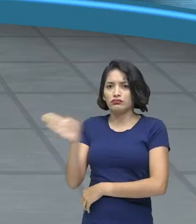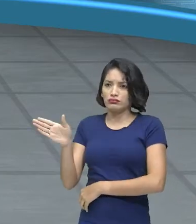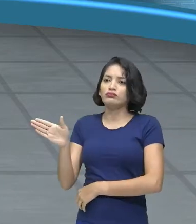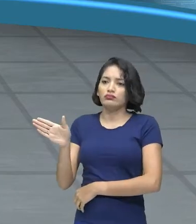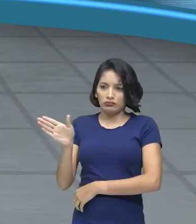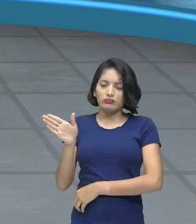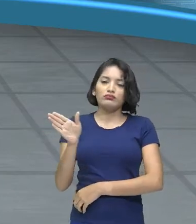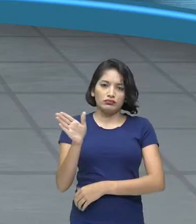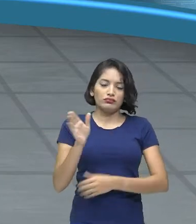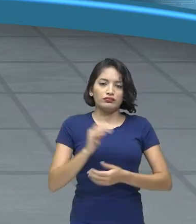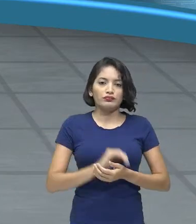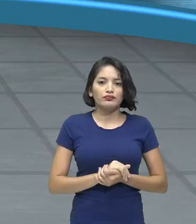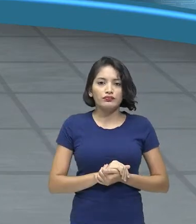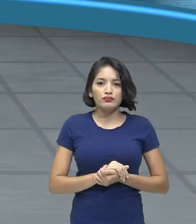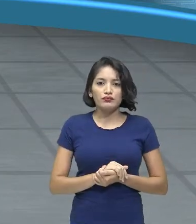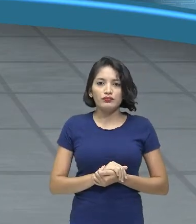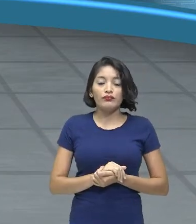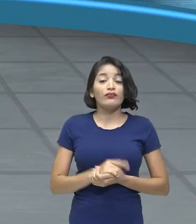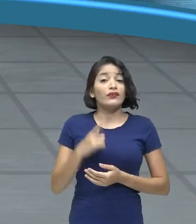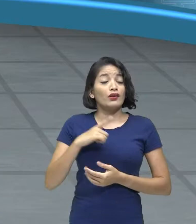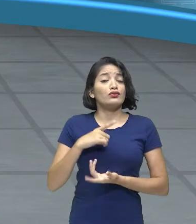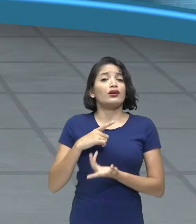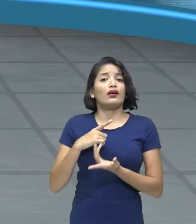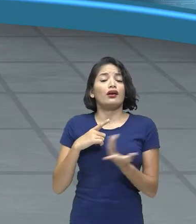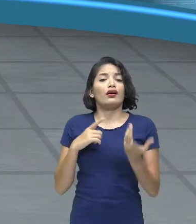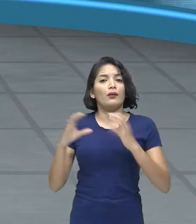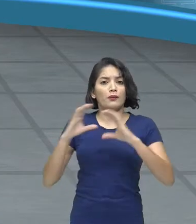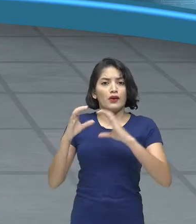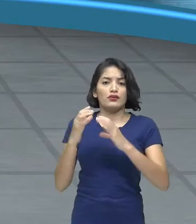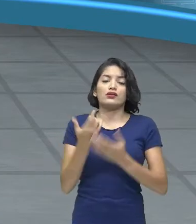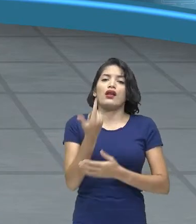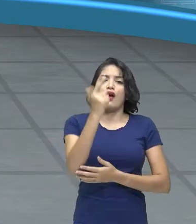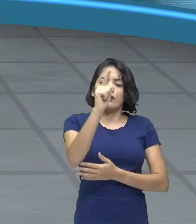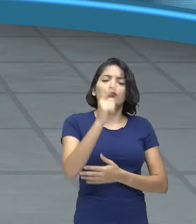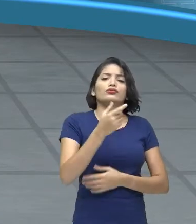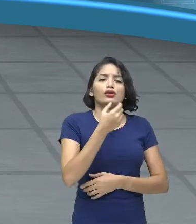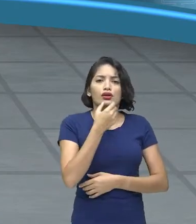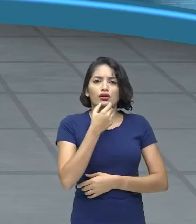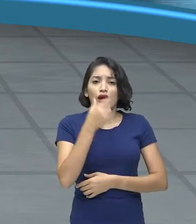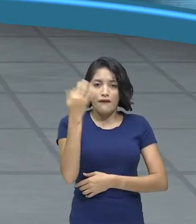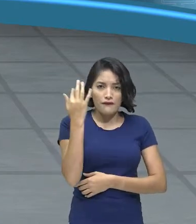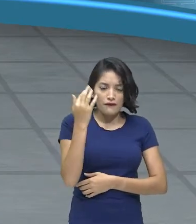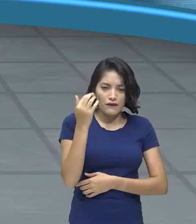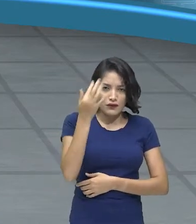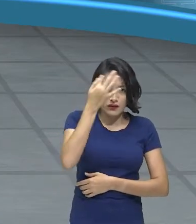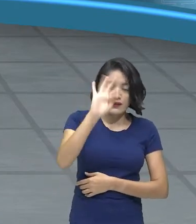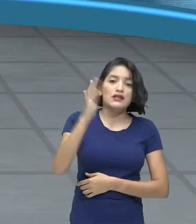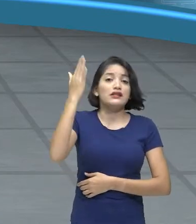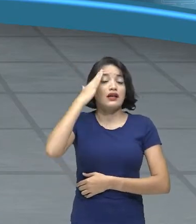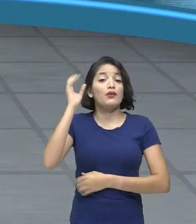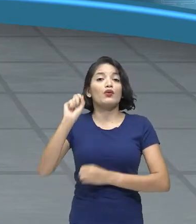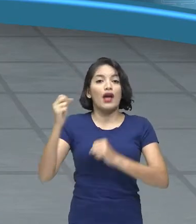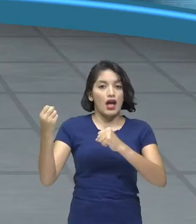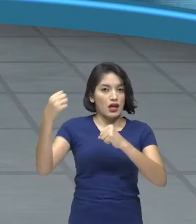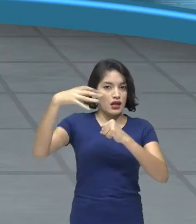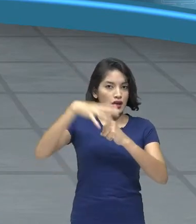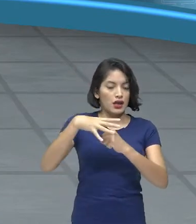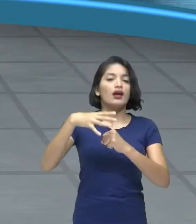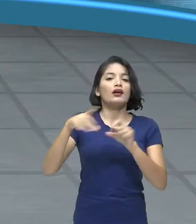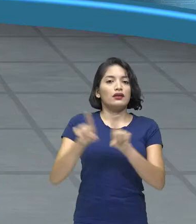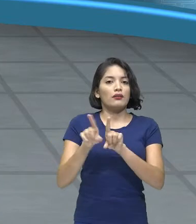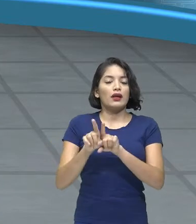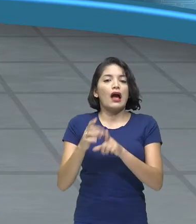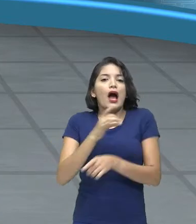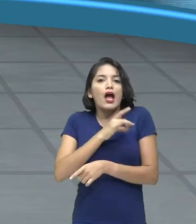forma. Então, eles já tinham uma comunicação com os franceses, eles já sabiam muito bem o que era o iluminismo, e esse medo aí acabou